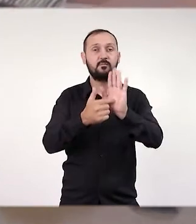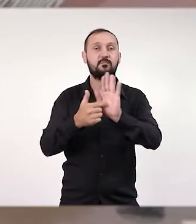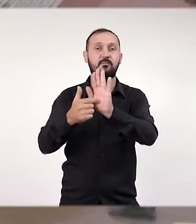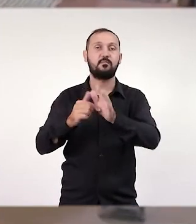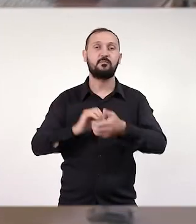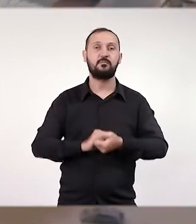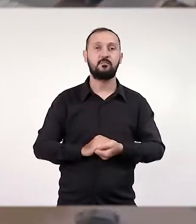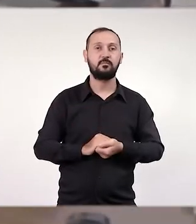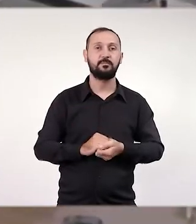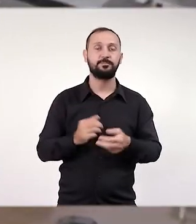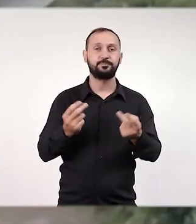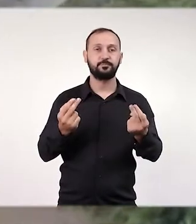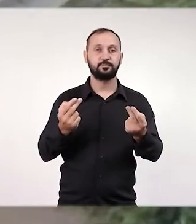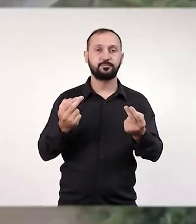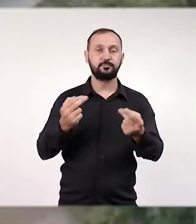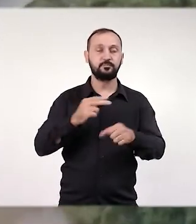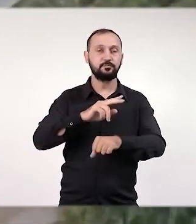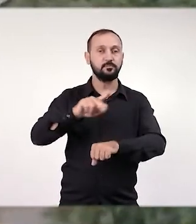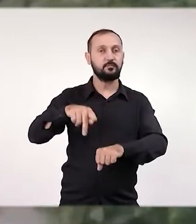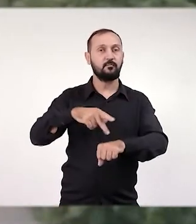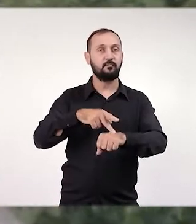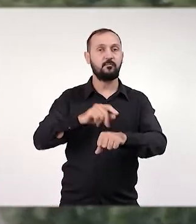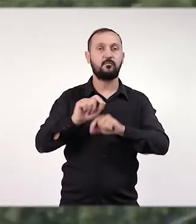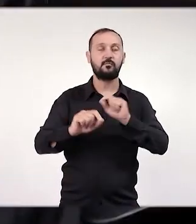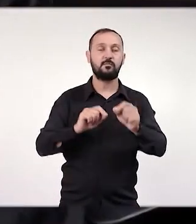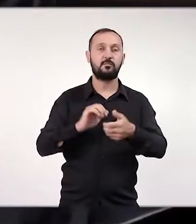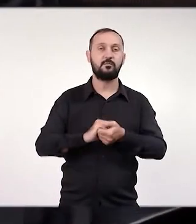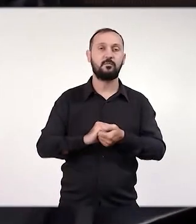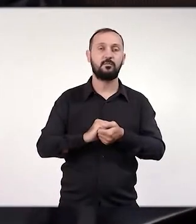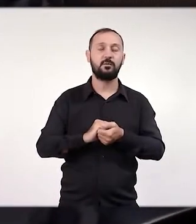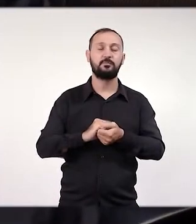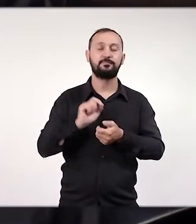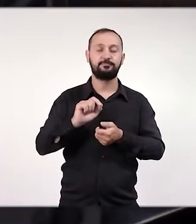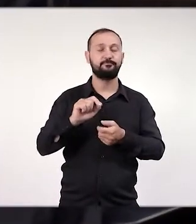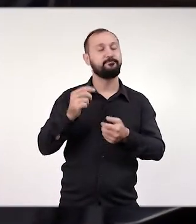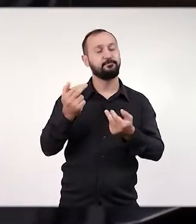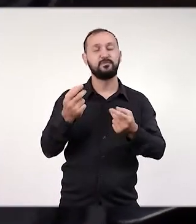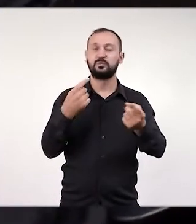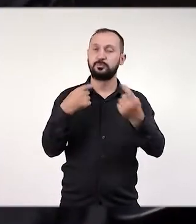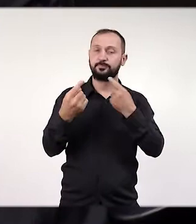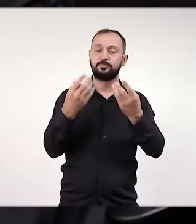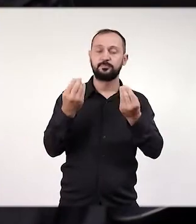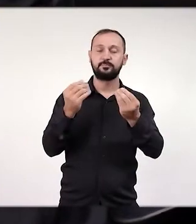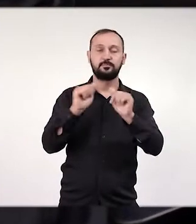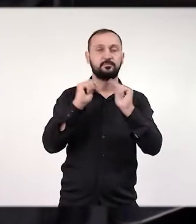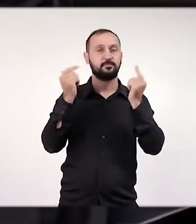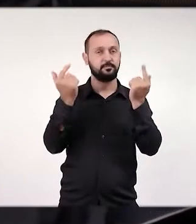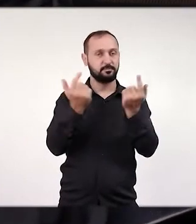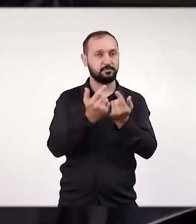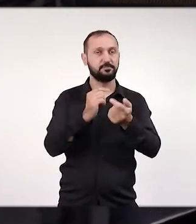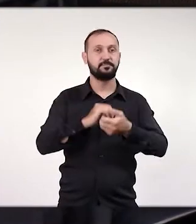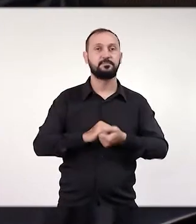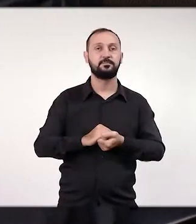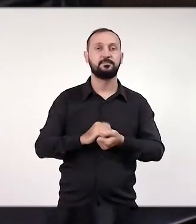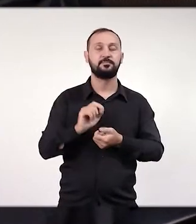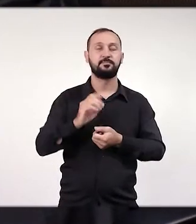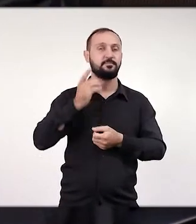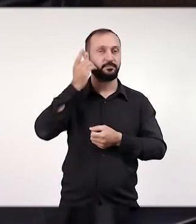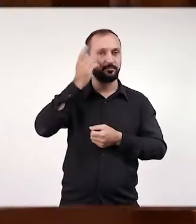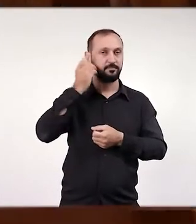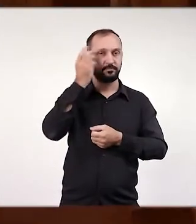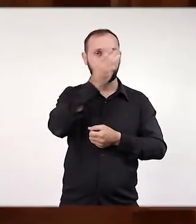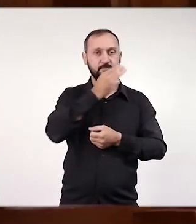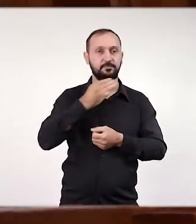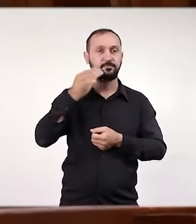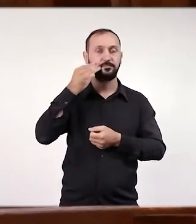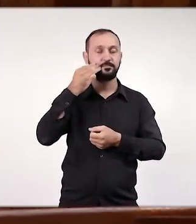todo o Brasil. Assim como no resto do país, a situação foi repercutida na Assembleia Legislativa de Mato Grosso do Sul.